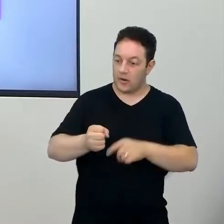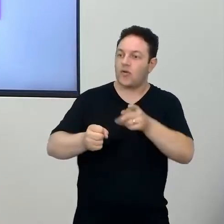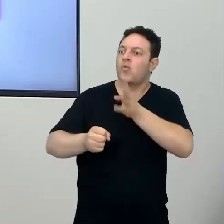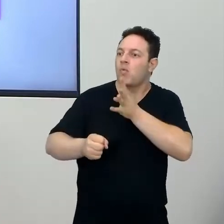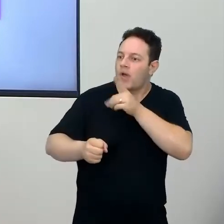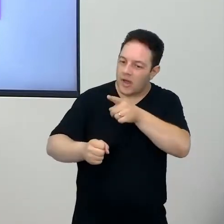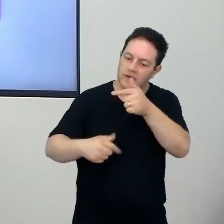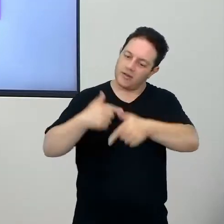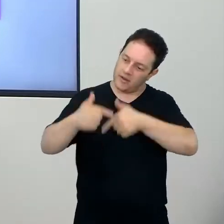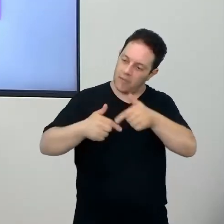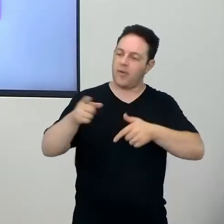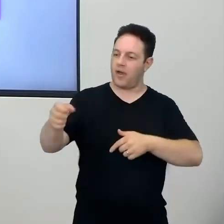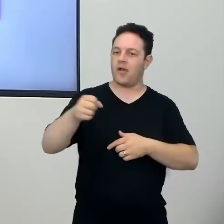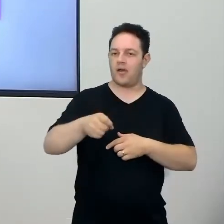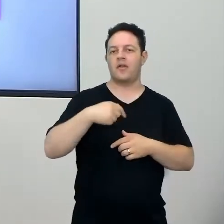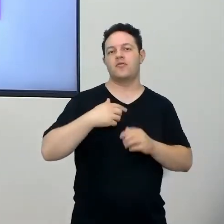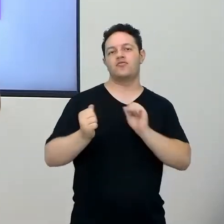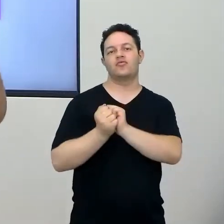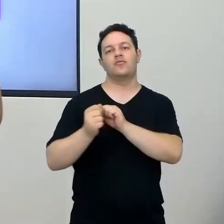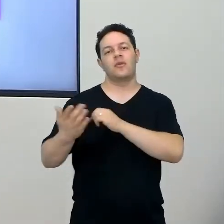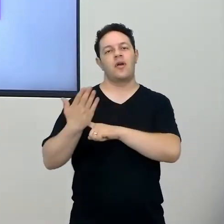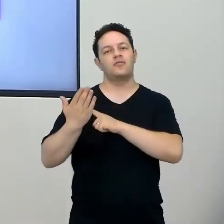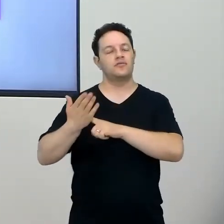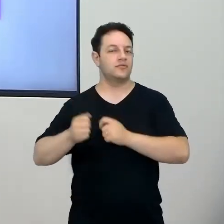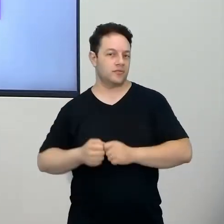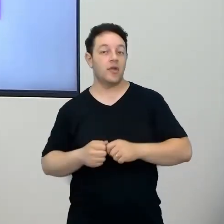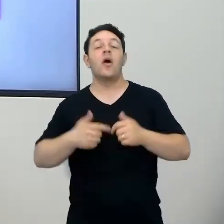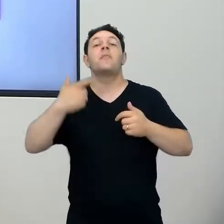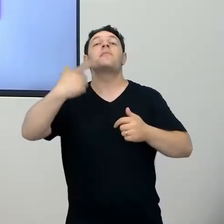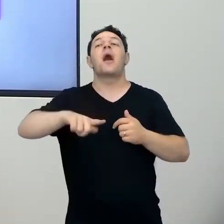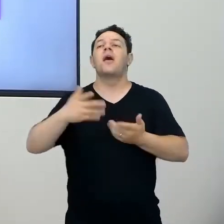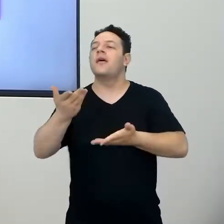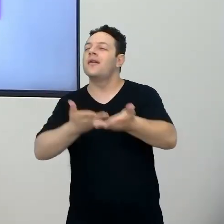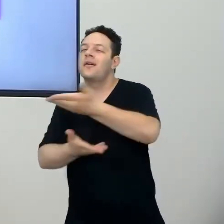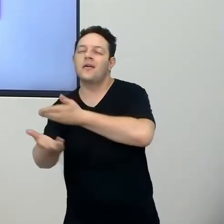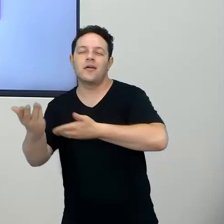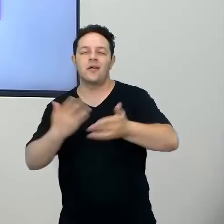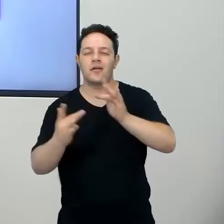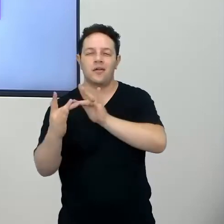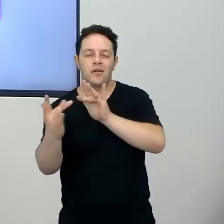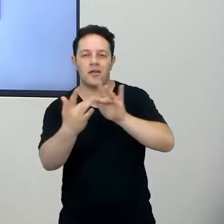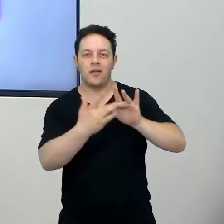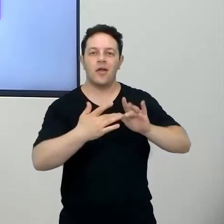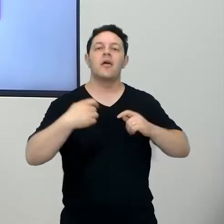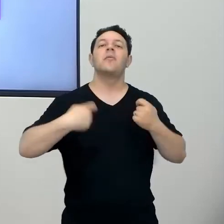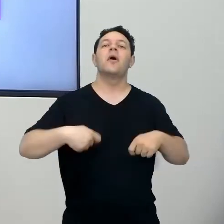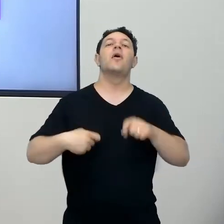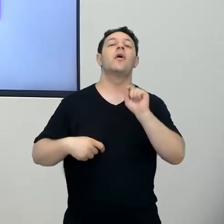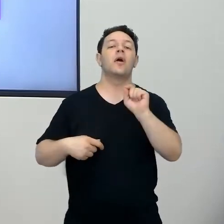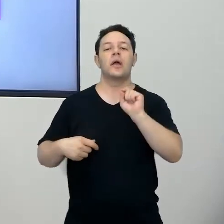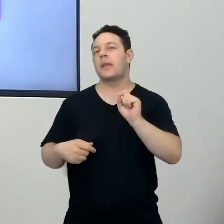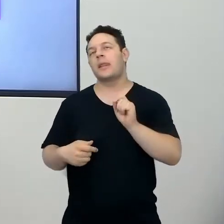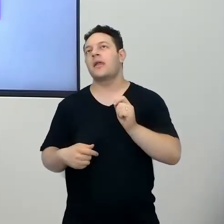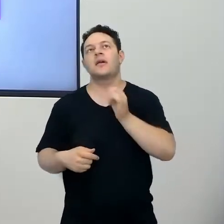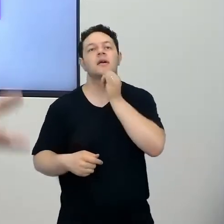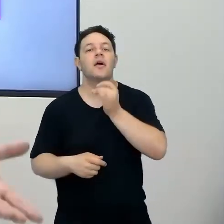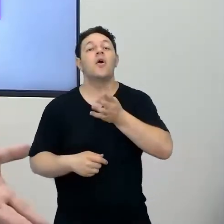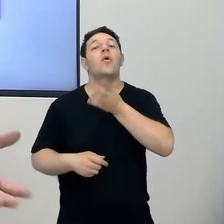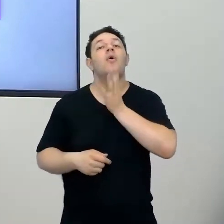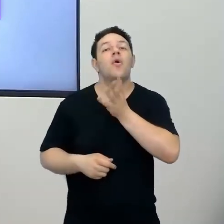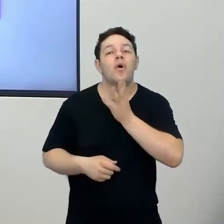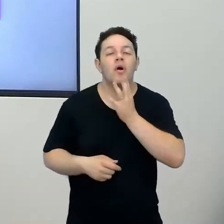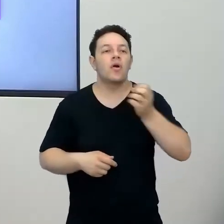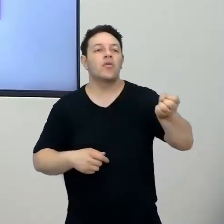conhece esse algo. Outras coisas que são importantes no network é a respeito, né, de conhecer